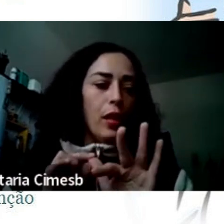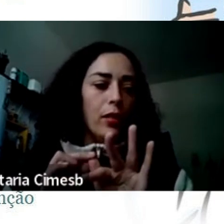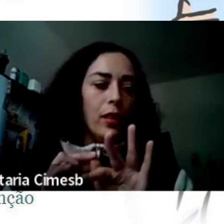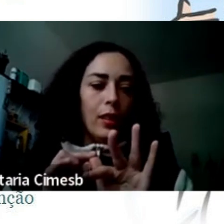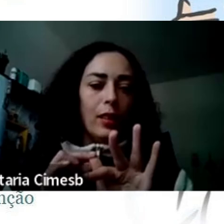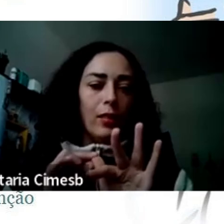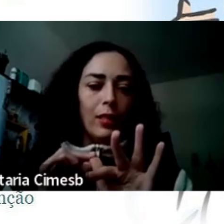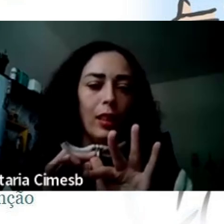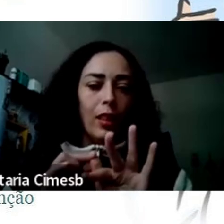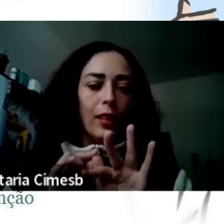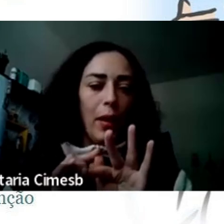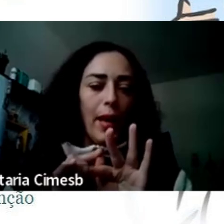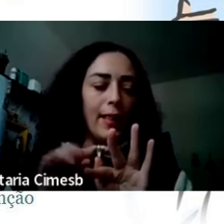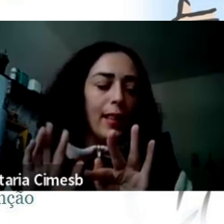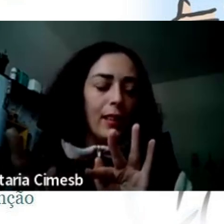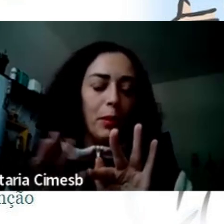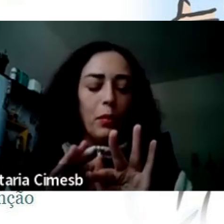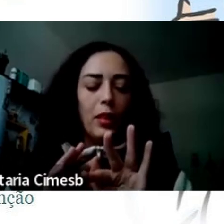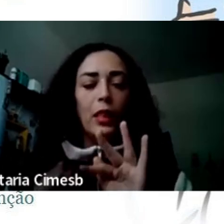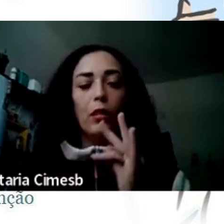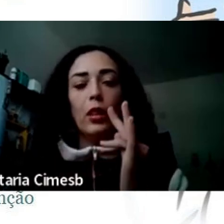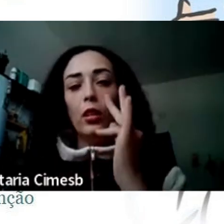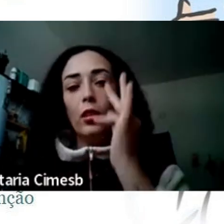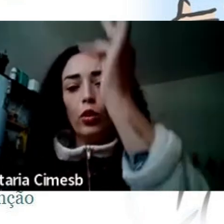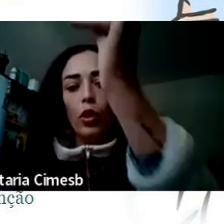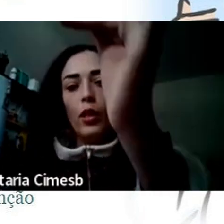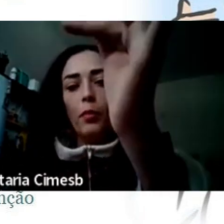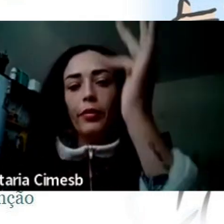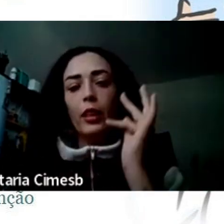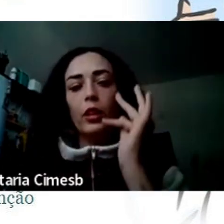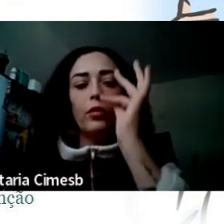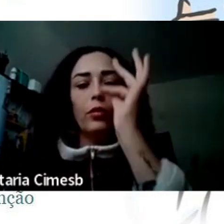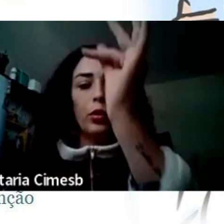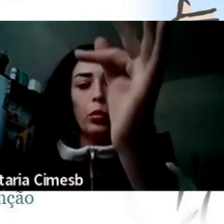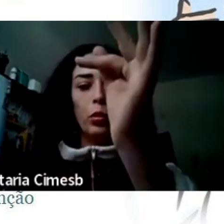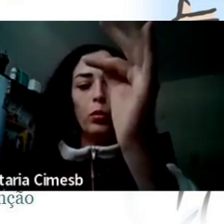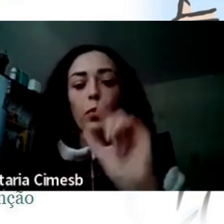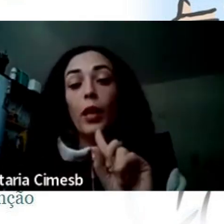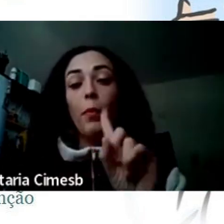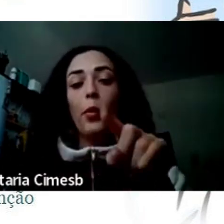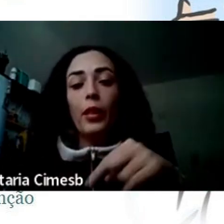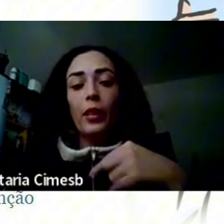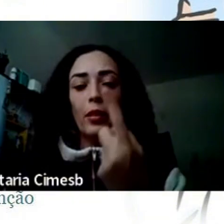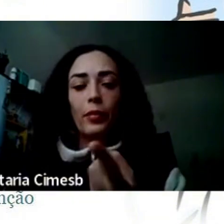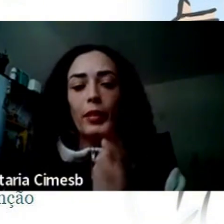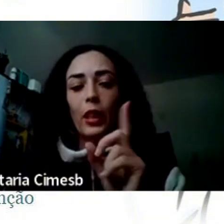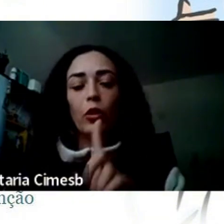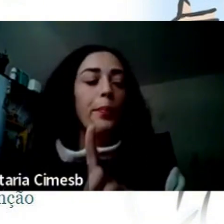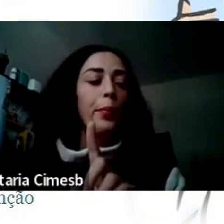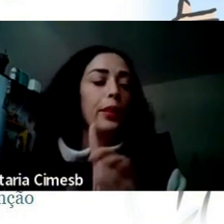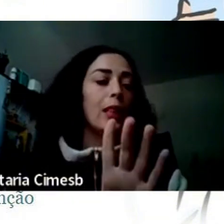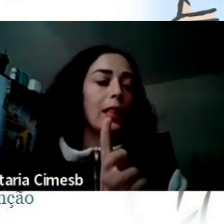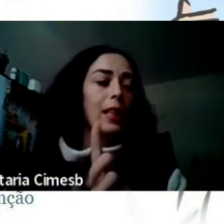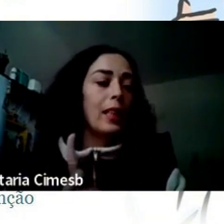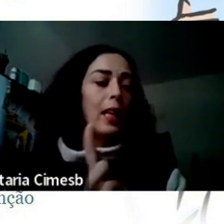de fora, o dedão, que é uma regrinha que depois eu ensino, e já joga para frente, futuro. Depois, ó, sinal